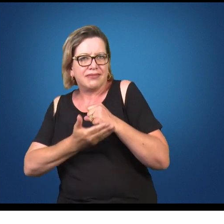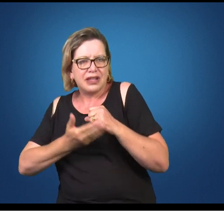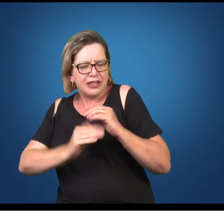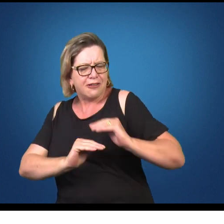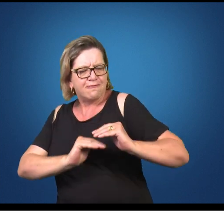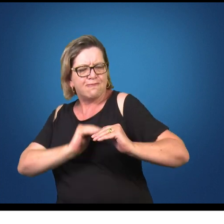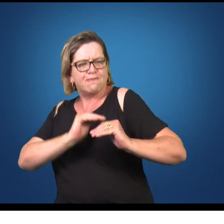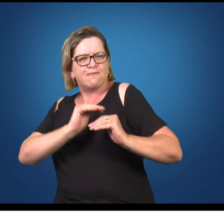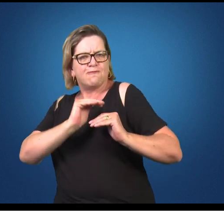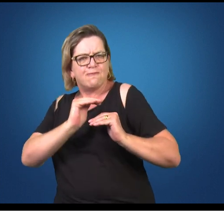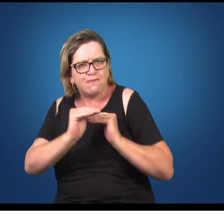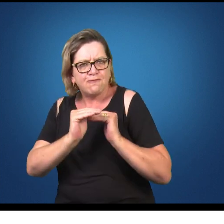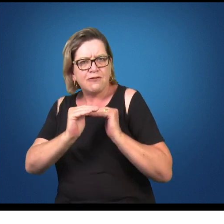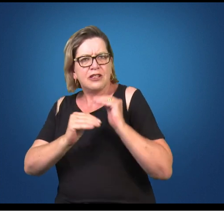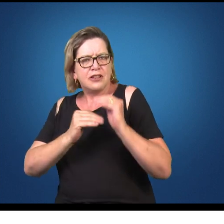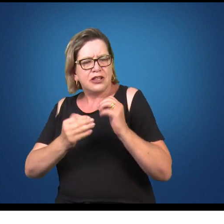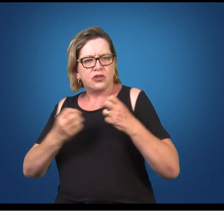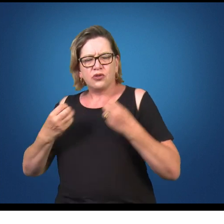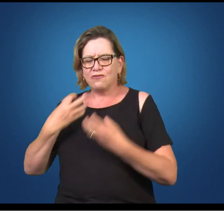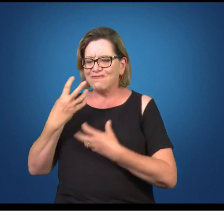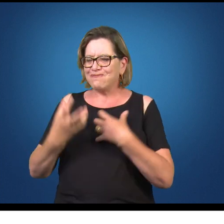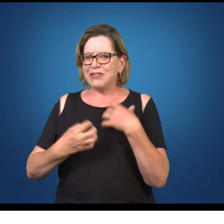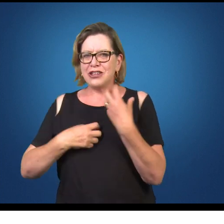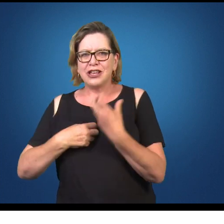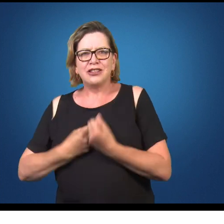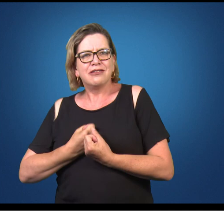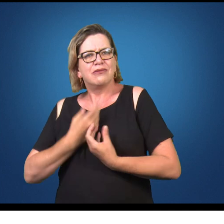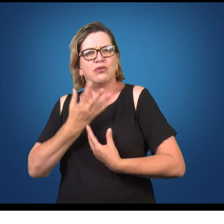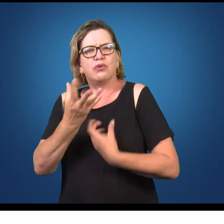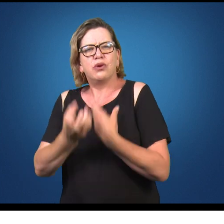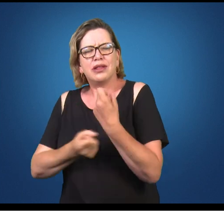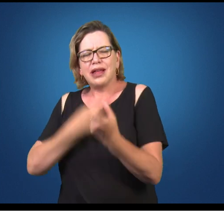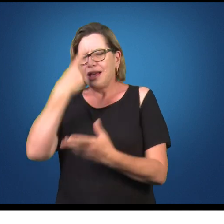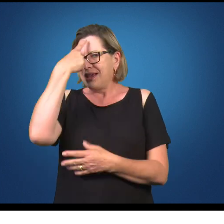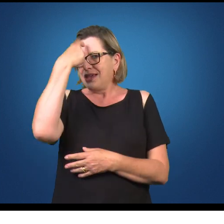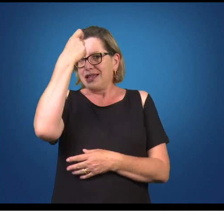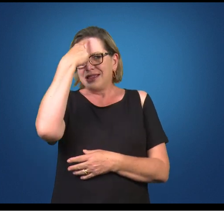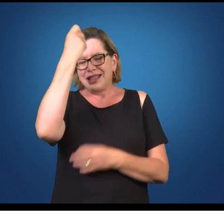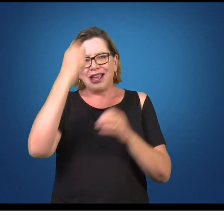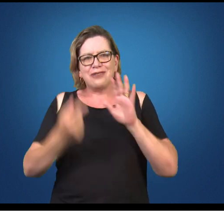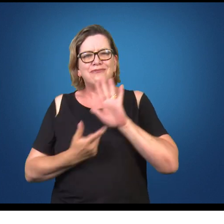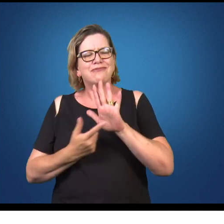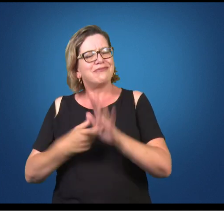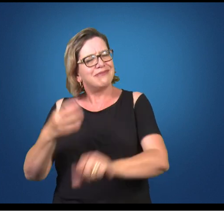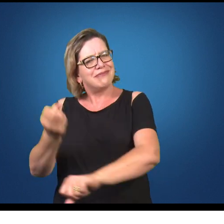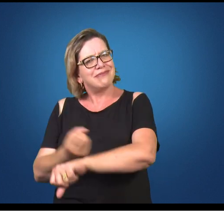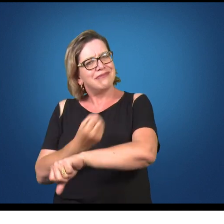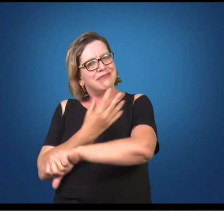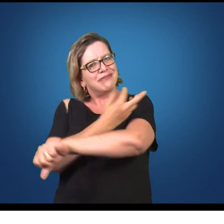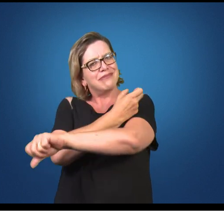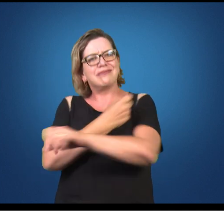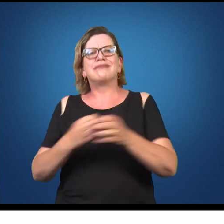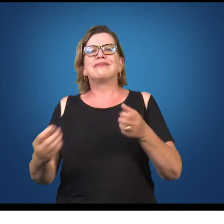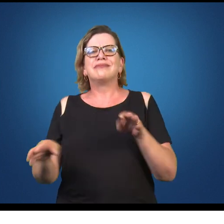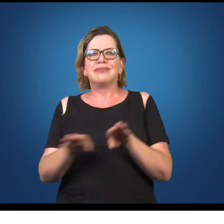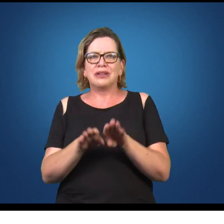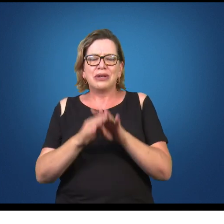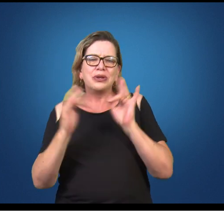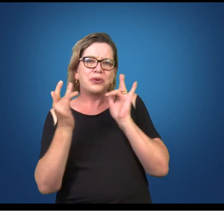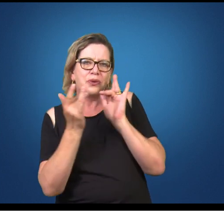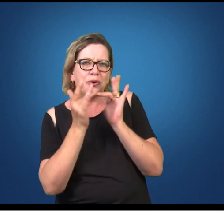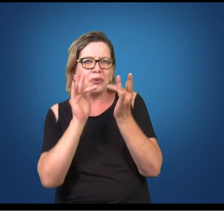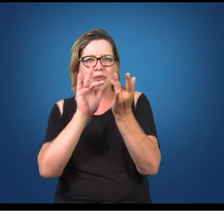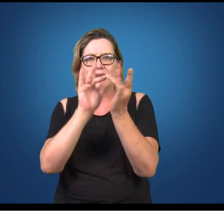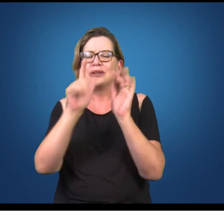está desenvolvendo a forma de expressar, expressar suas ideias, expressar suas emoções nesse contato com o outro,